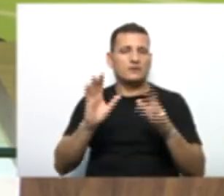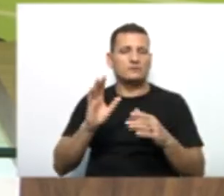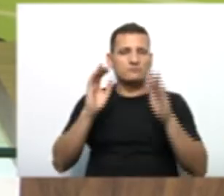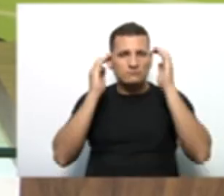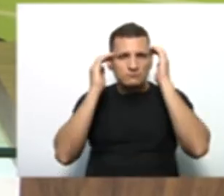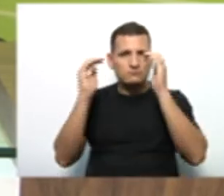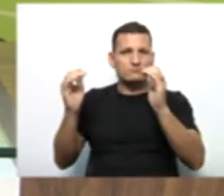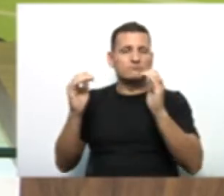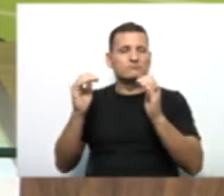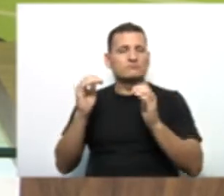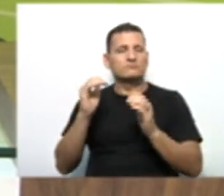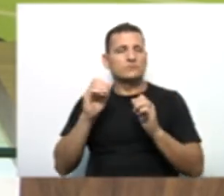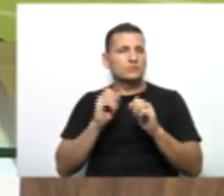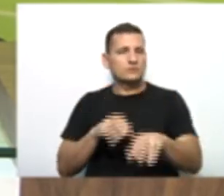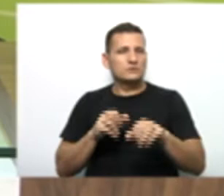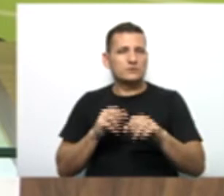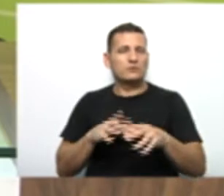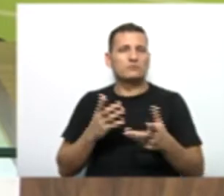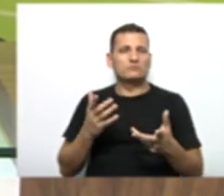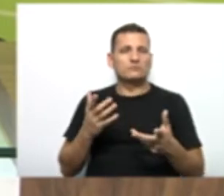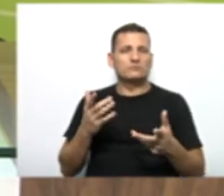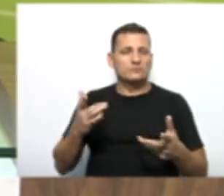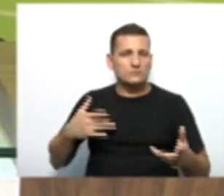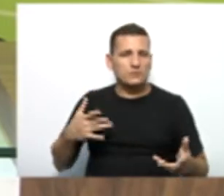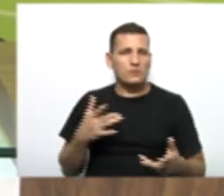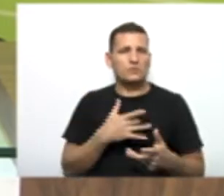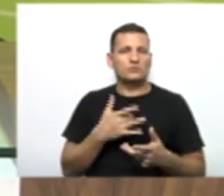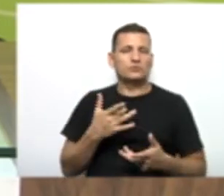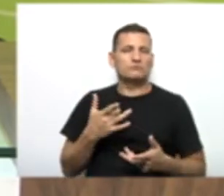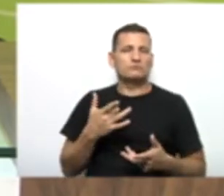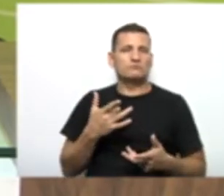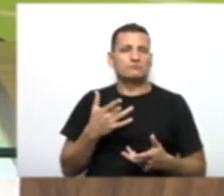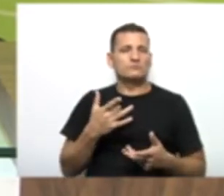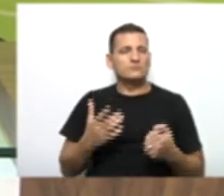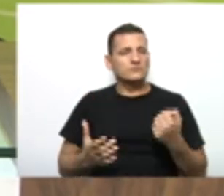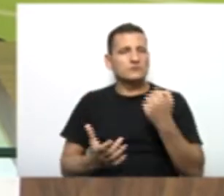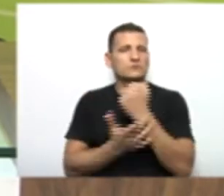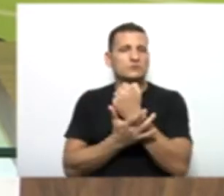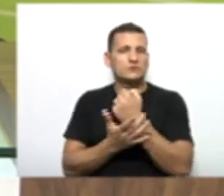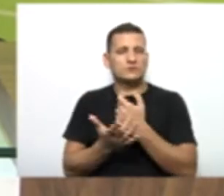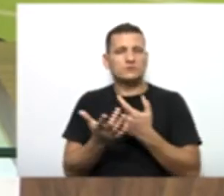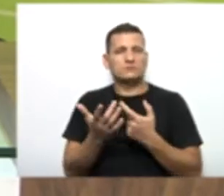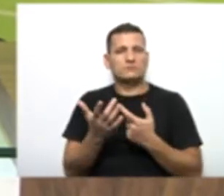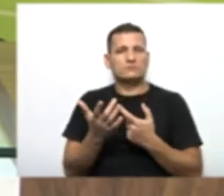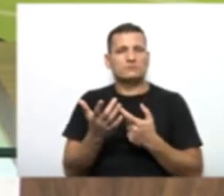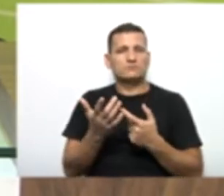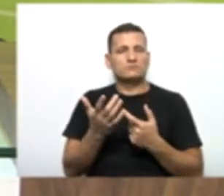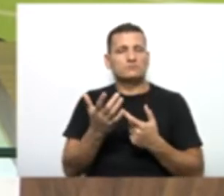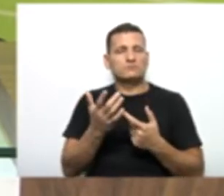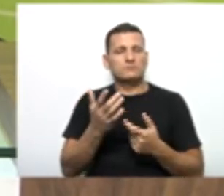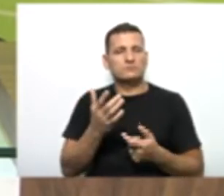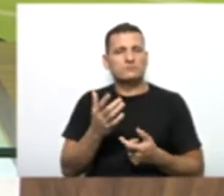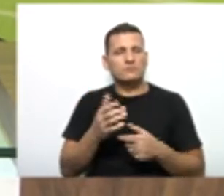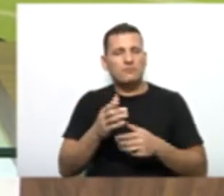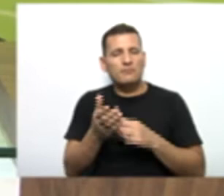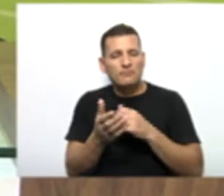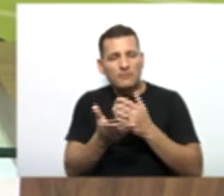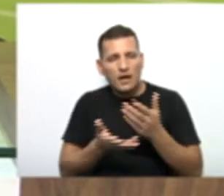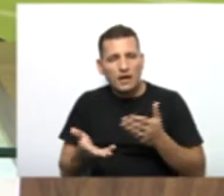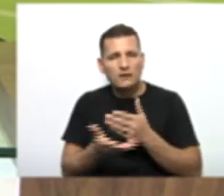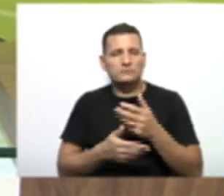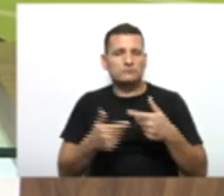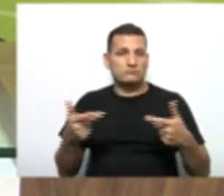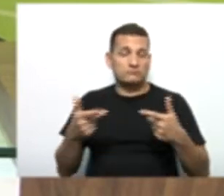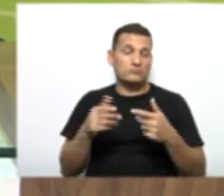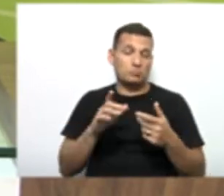respeito à educação, à saúde, à segurança pública, ao saneamento básico. Então, esse documento tem esse objetivo,